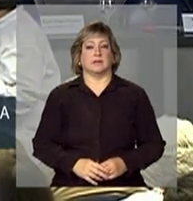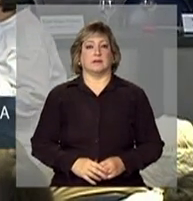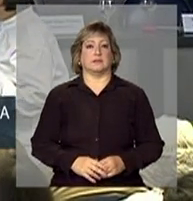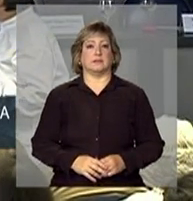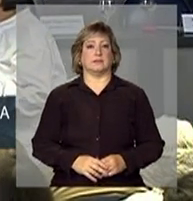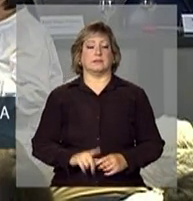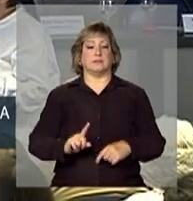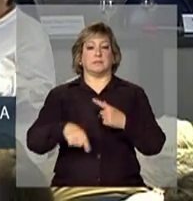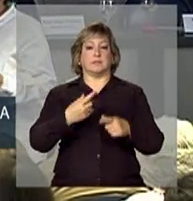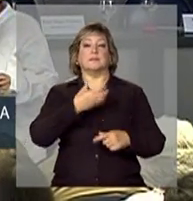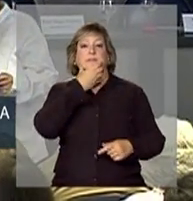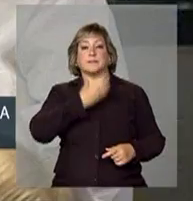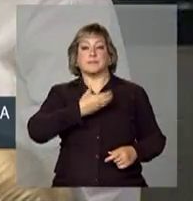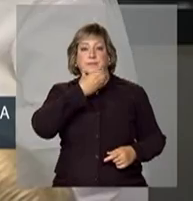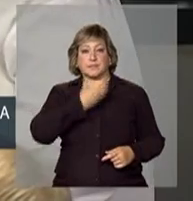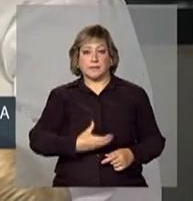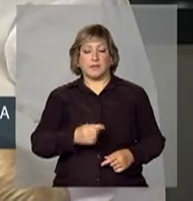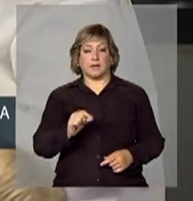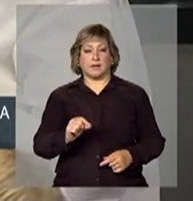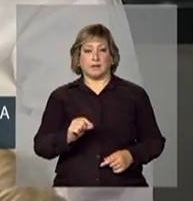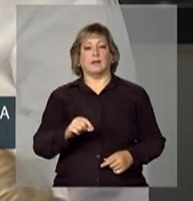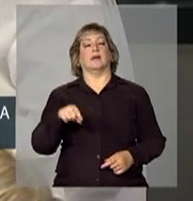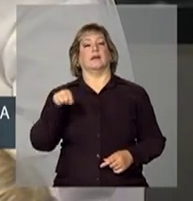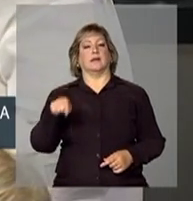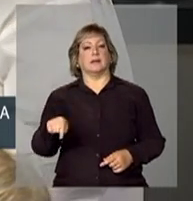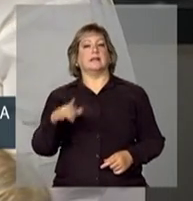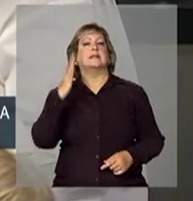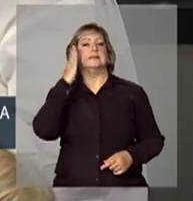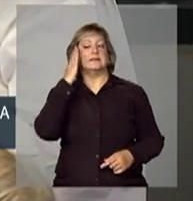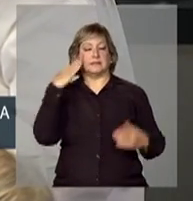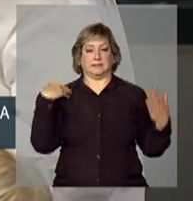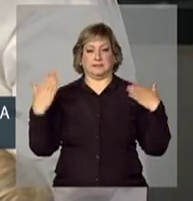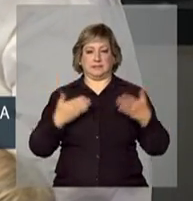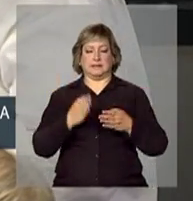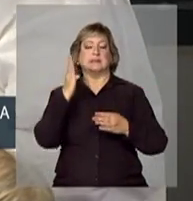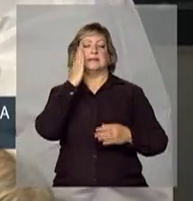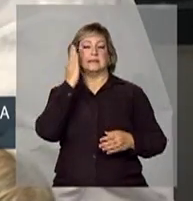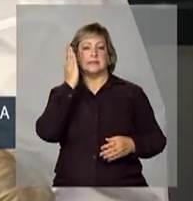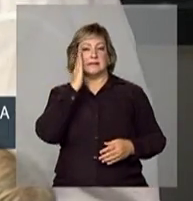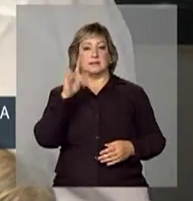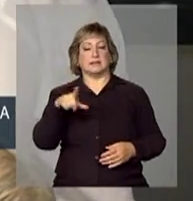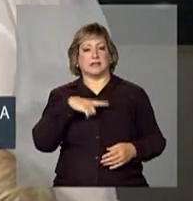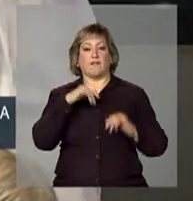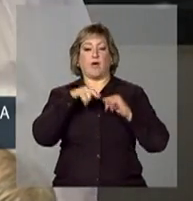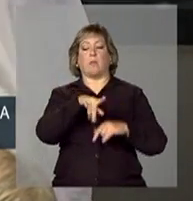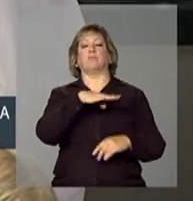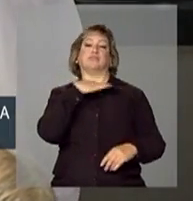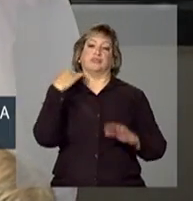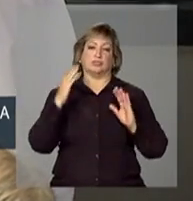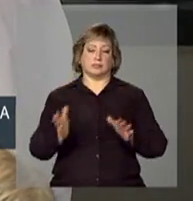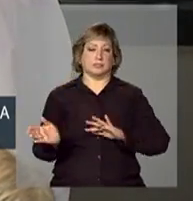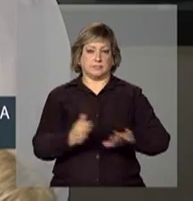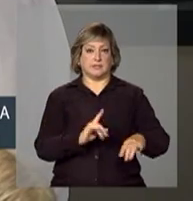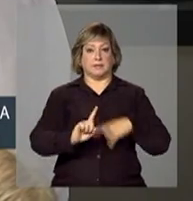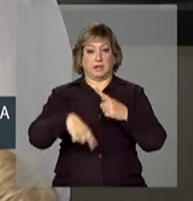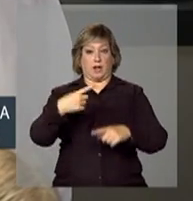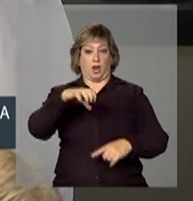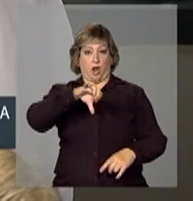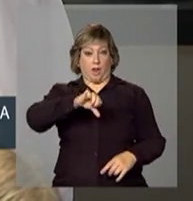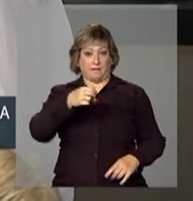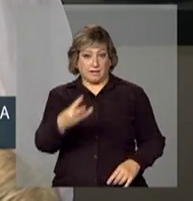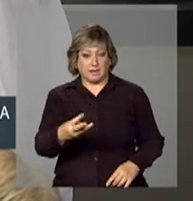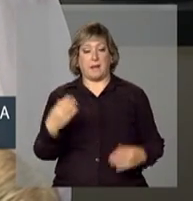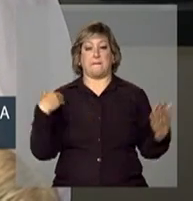1972. Em dezembro, o CENIMAR sabia, tinha informação de que ele estava morto. Em 93, a